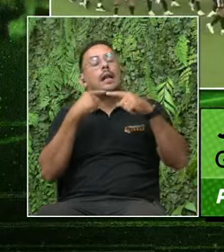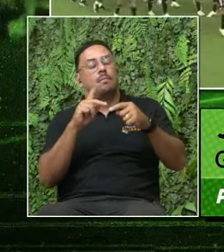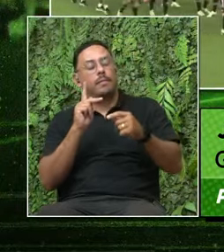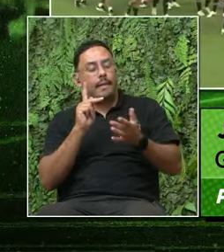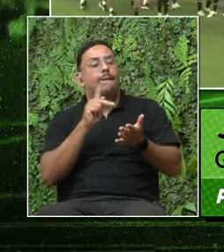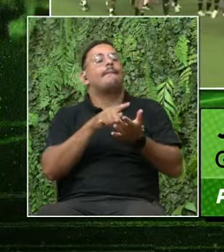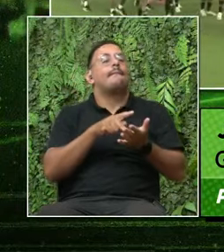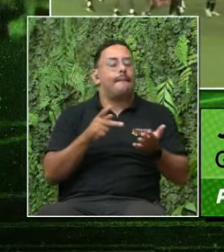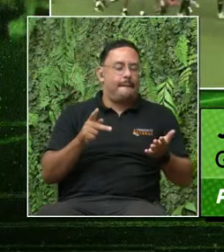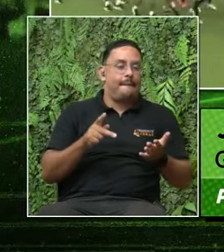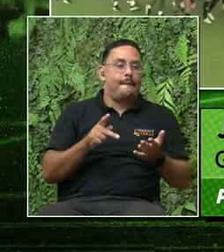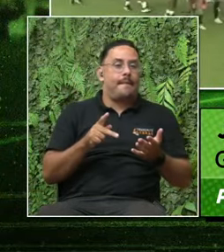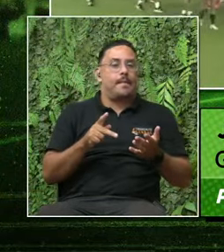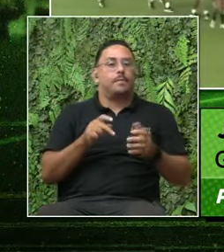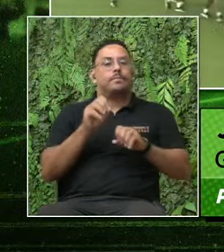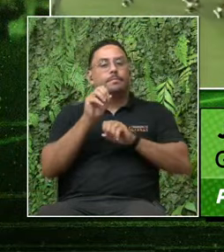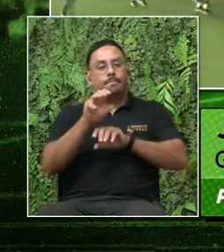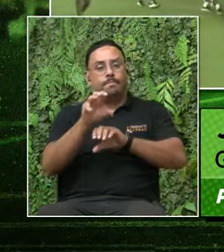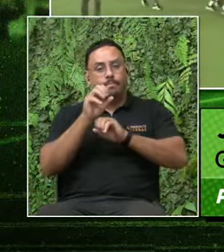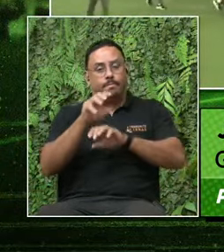razão do